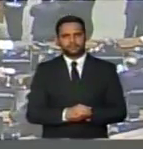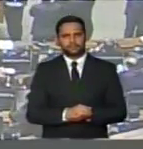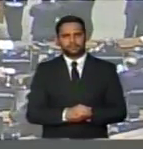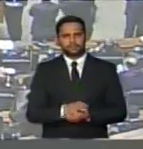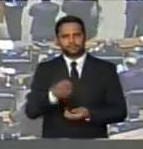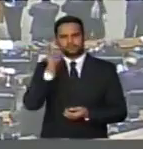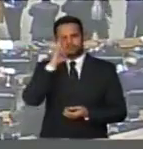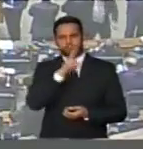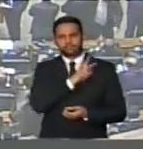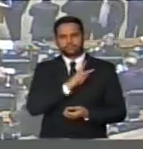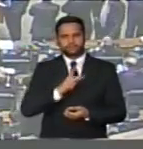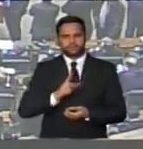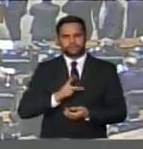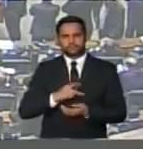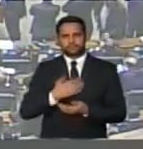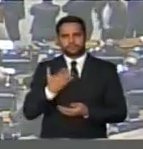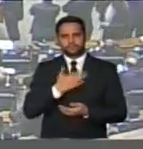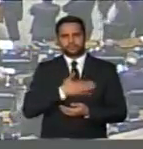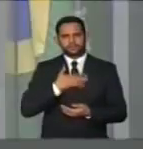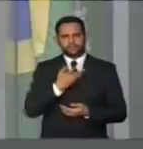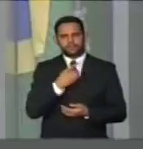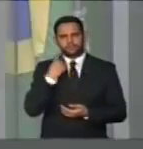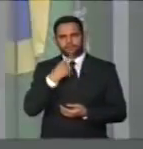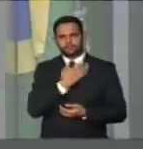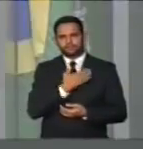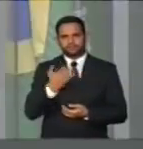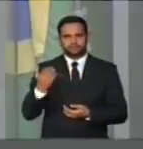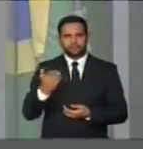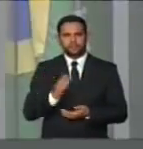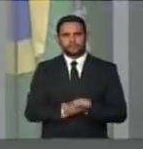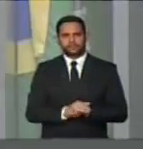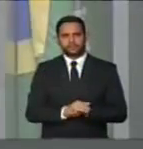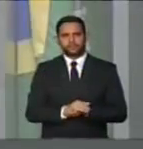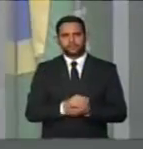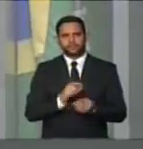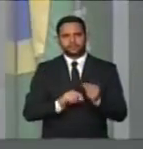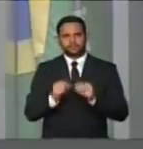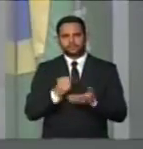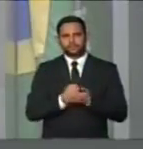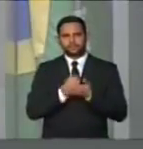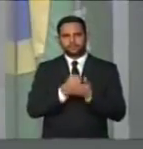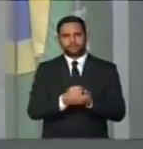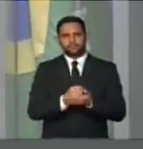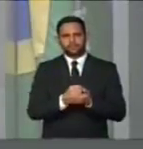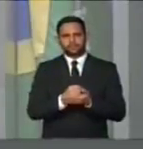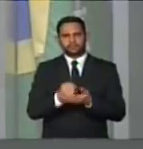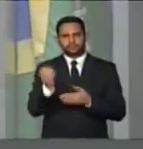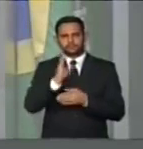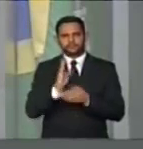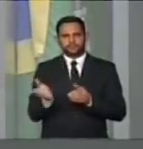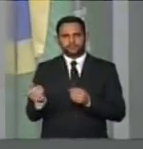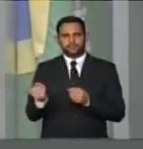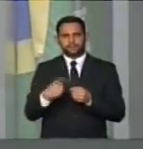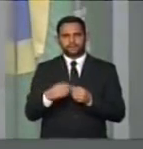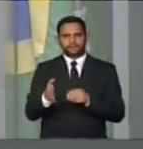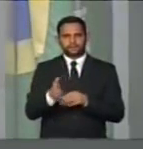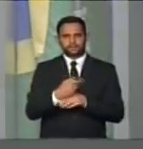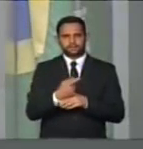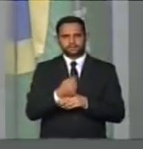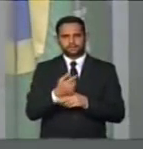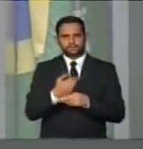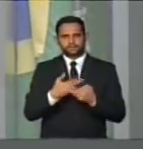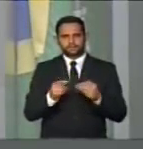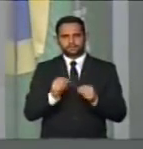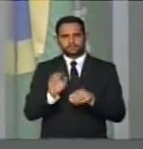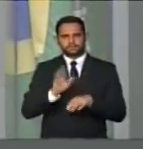Senhor presidente, colegas parlamentares. Quem não é a favor que o país arrecade de maneira decente